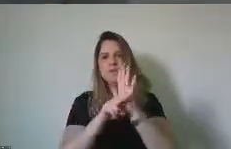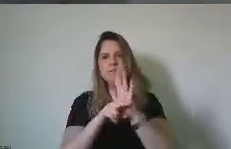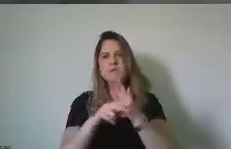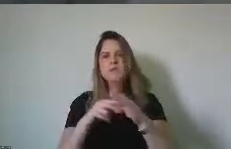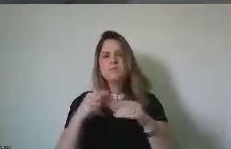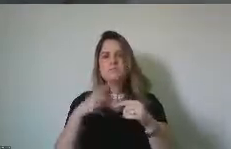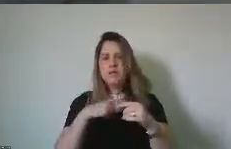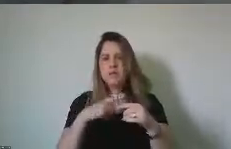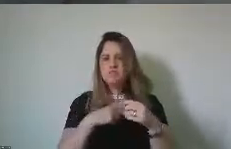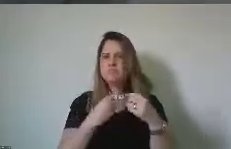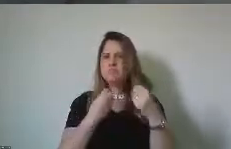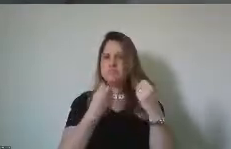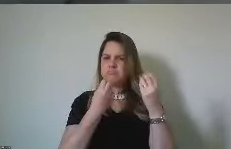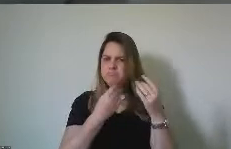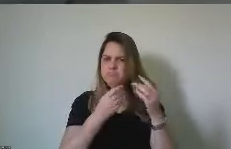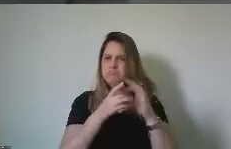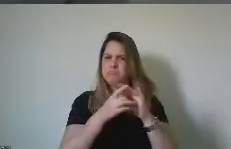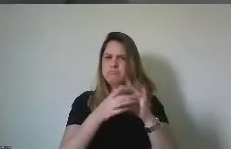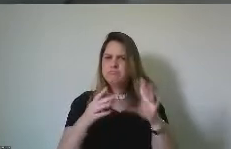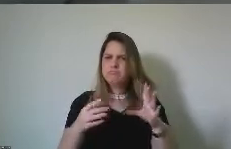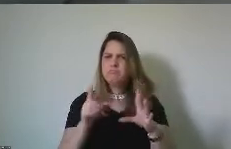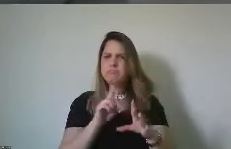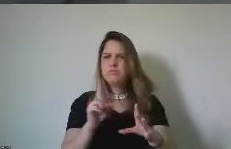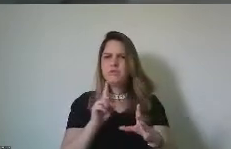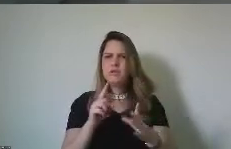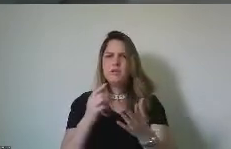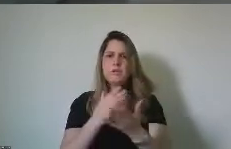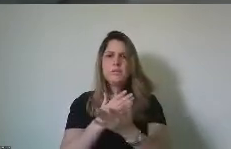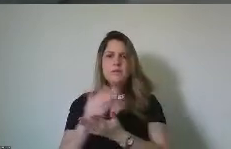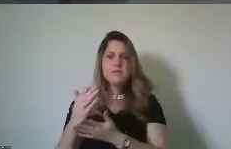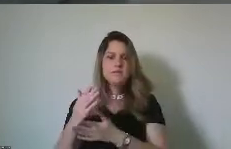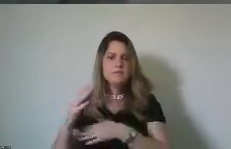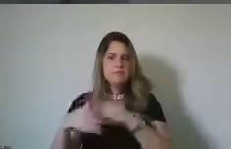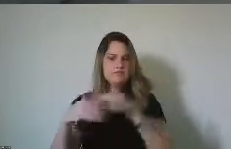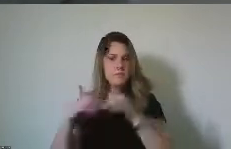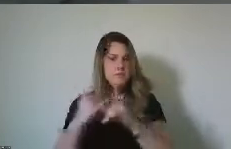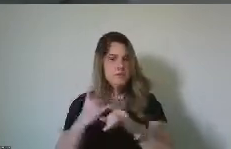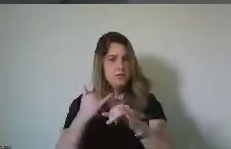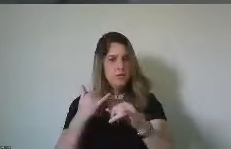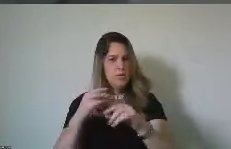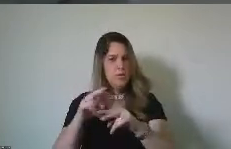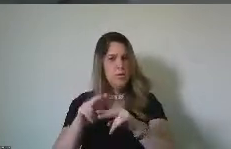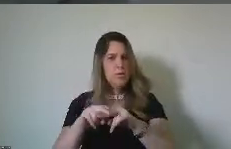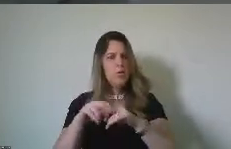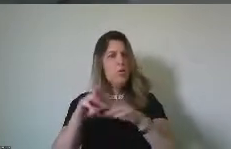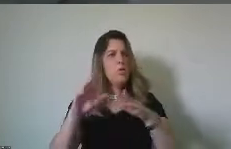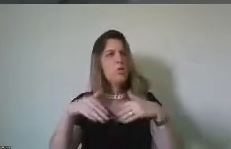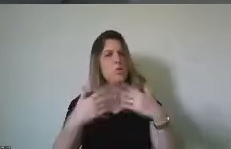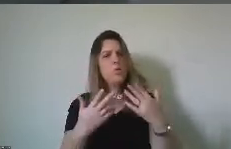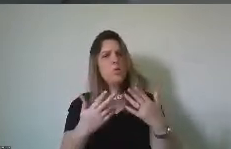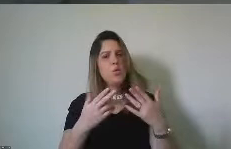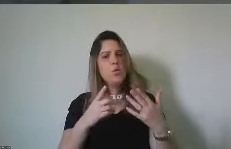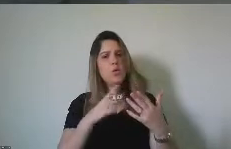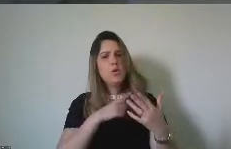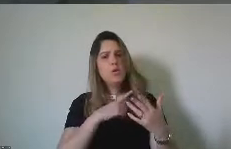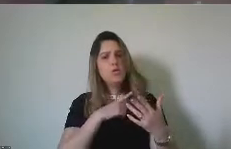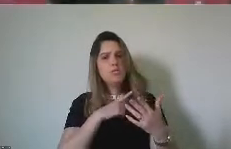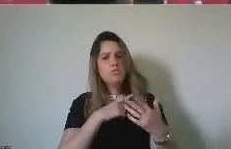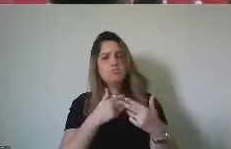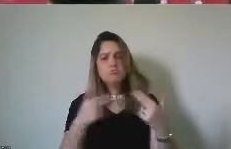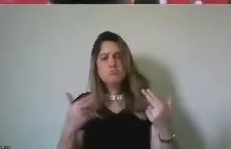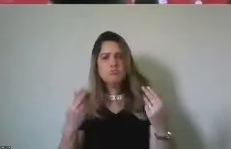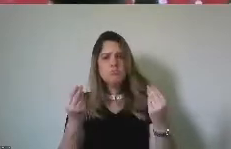da rede e não passagem de energia com isso Qual que é o risco de inadimplência da companhia